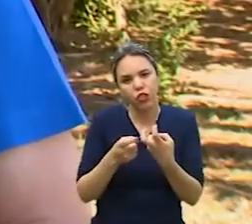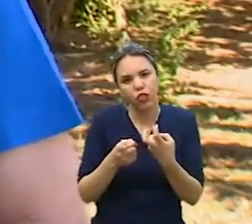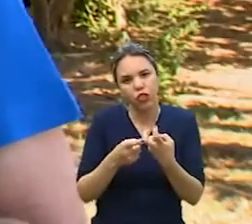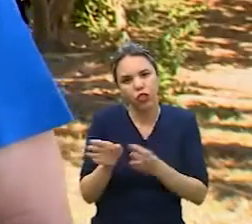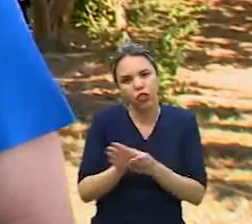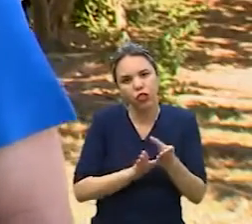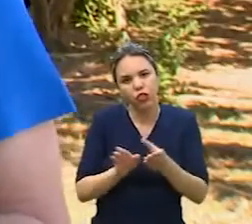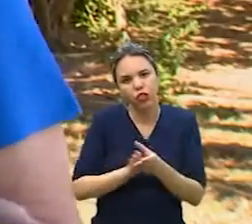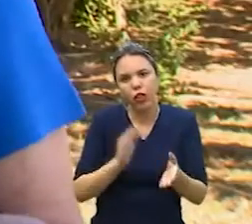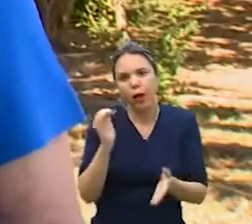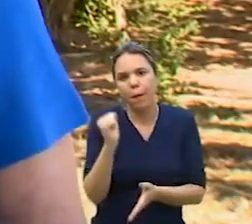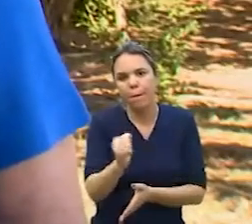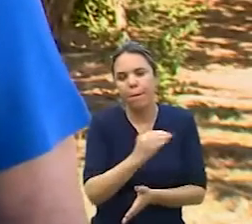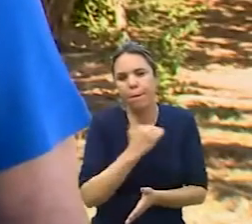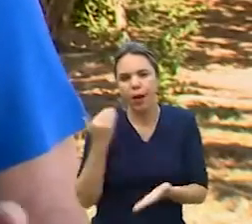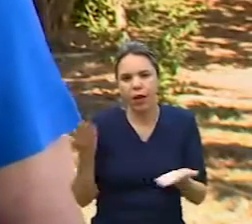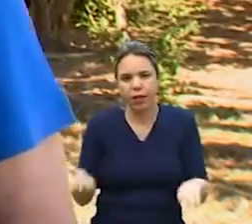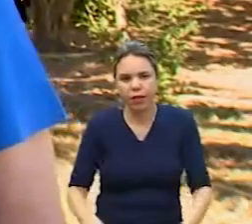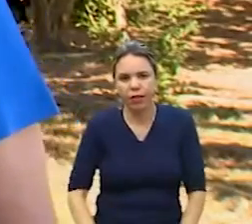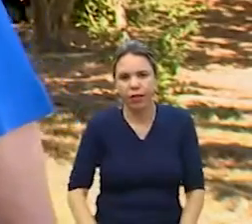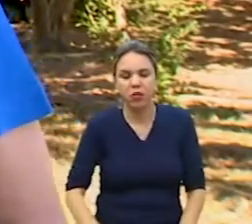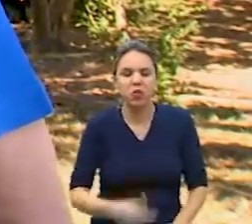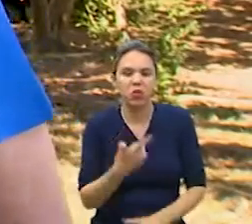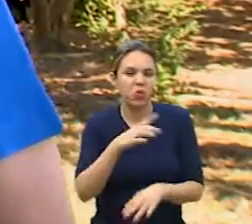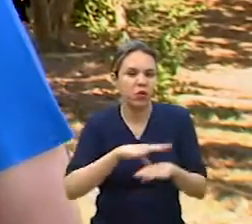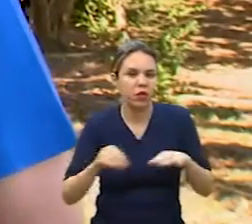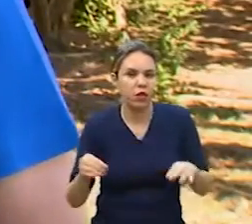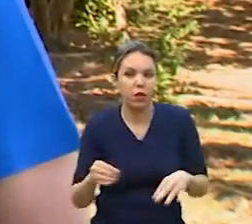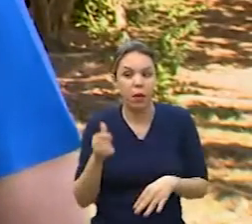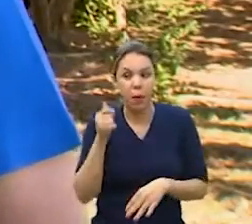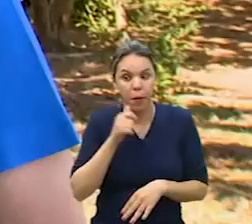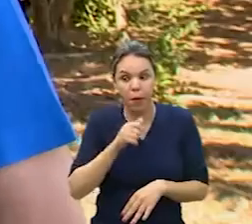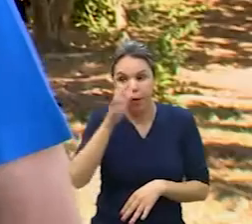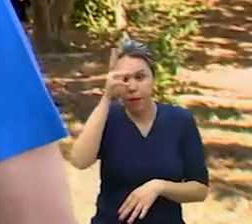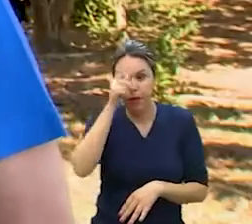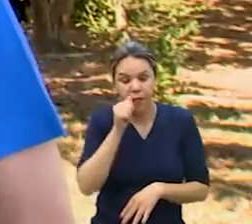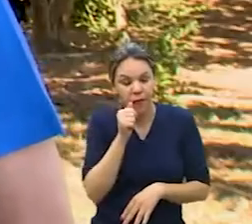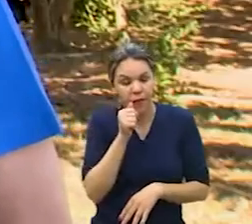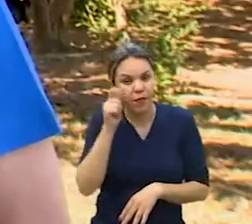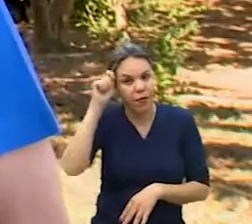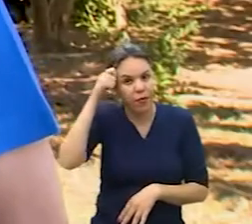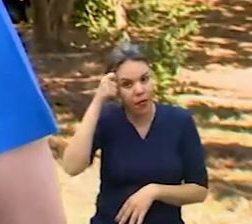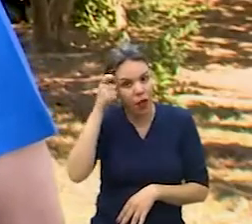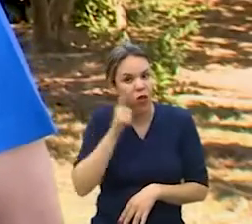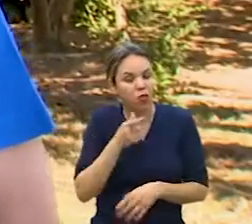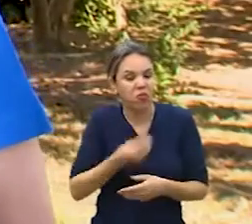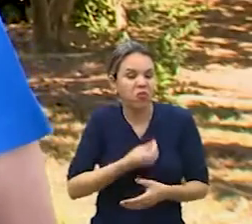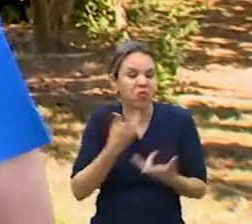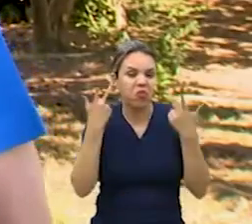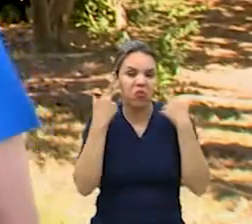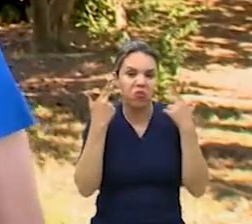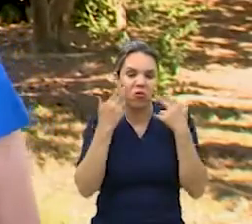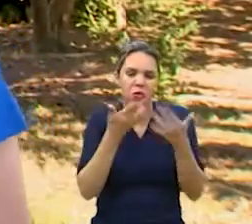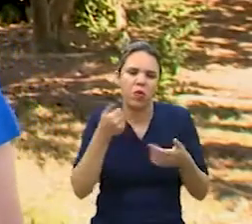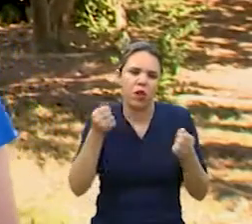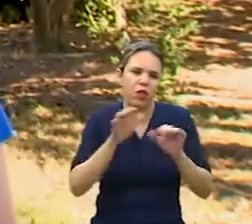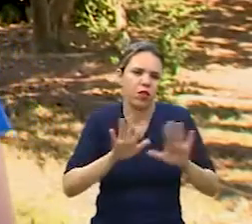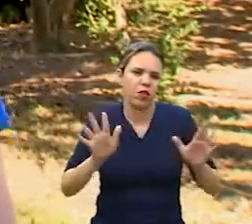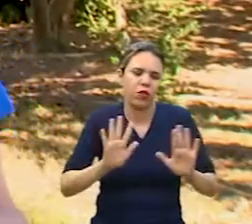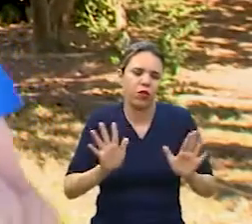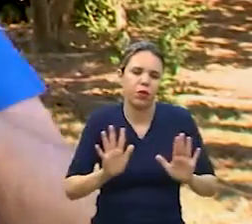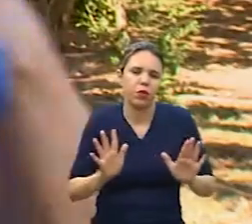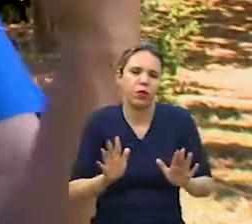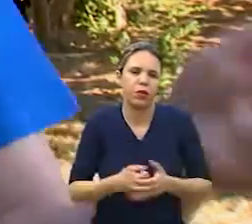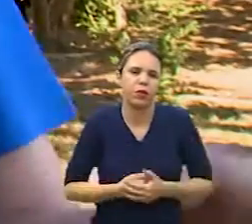veterinários recomendaram? Sacrifica, porque não tem cura. Mas ela consegue sobreviver com tranquilidade, né? Não é o melhor cenário do